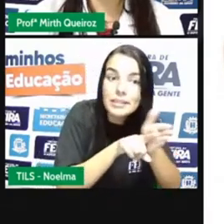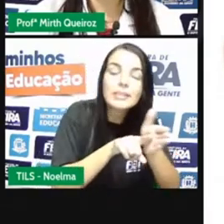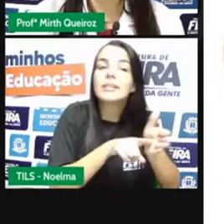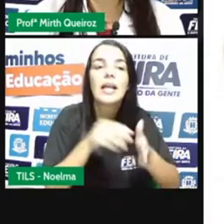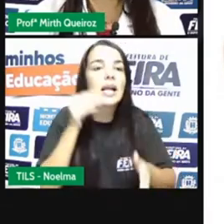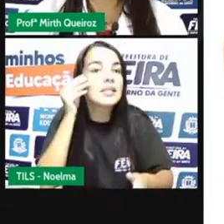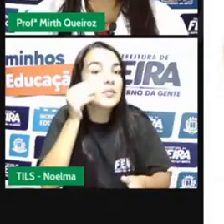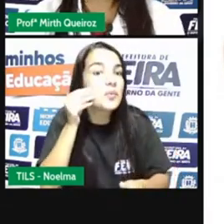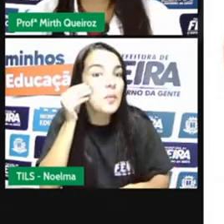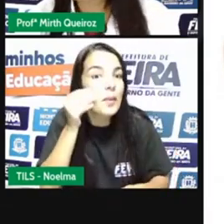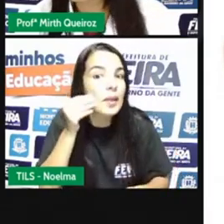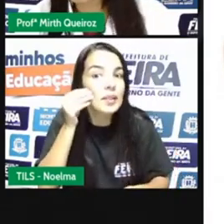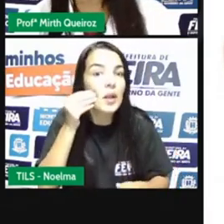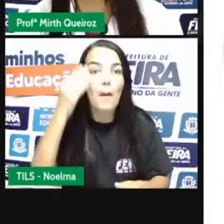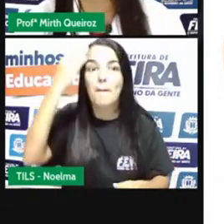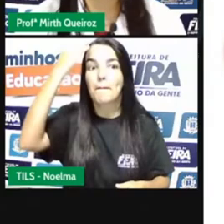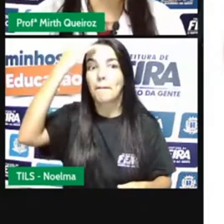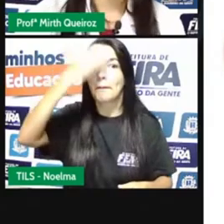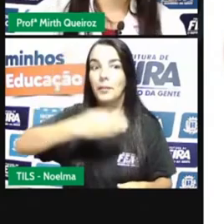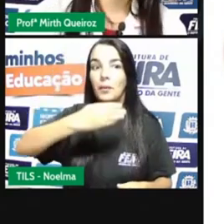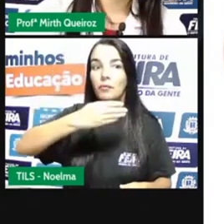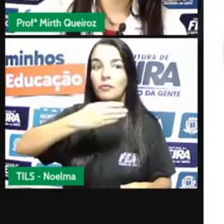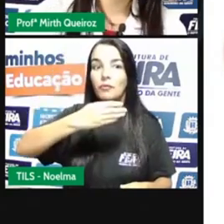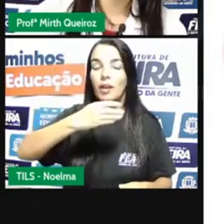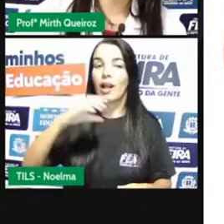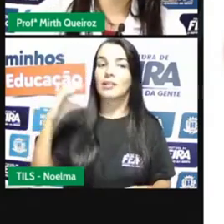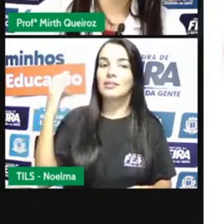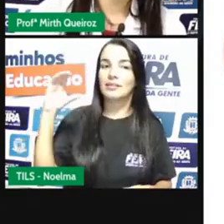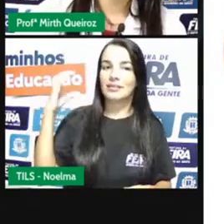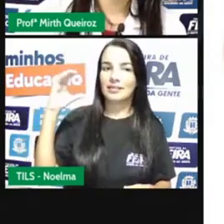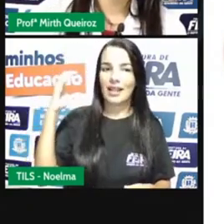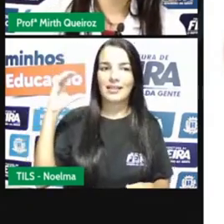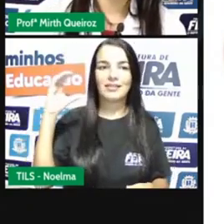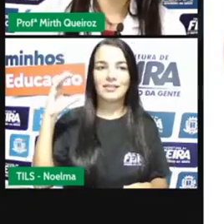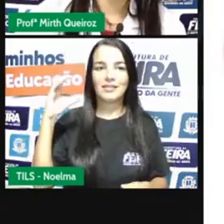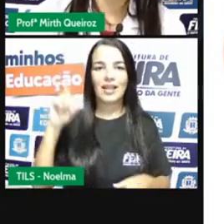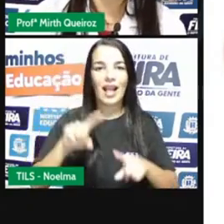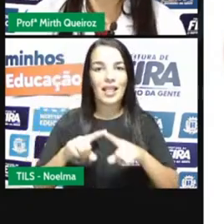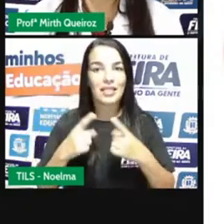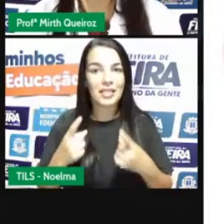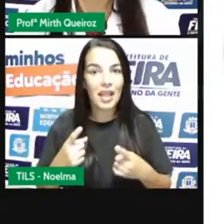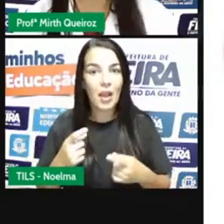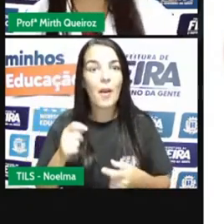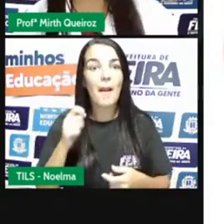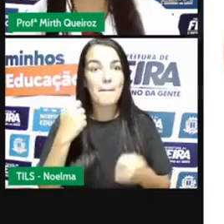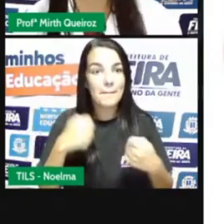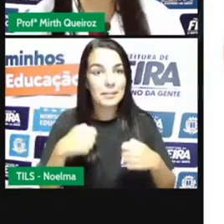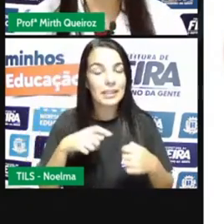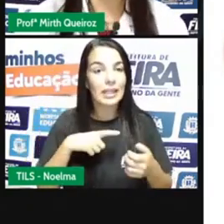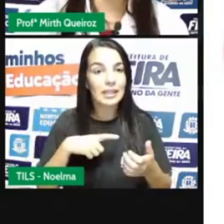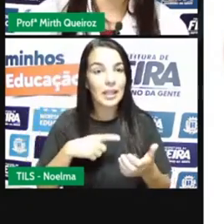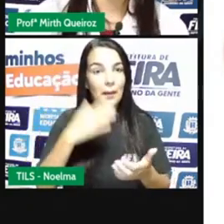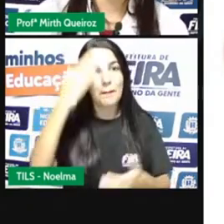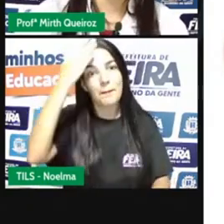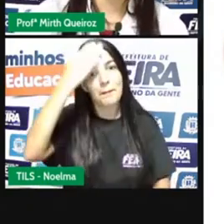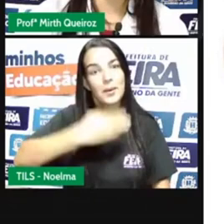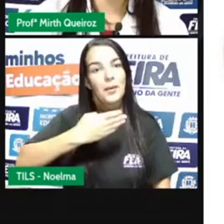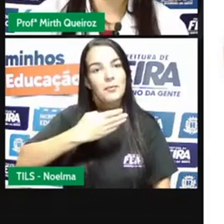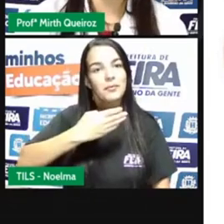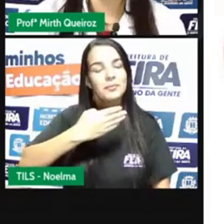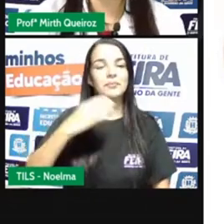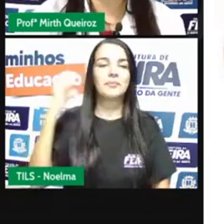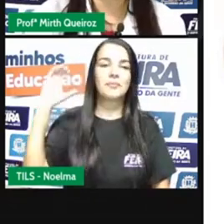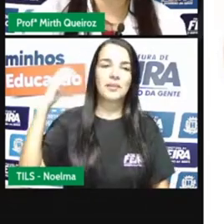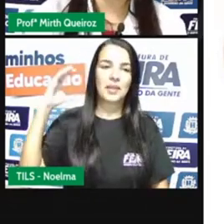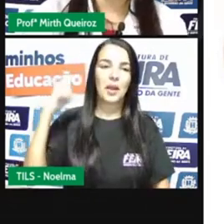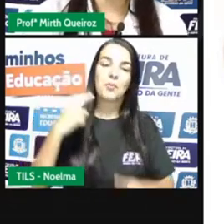E que tem comprovação científica. Então, é algo que é comprovado cientificamente. Por